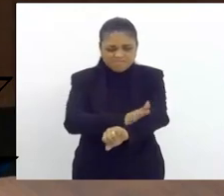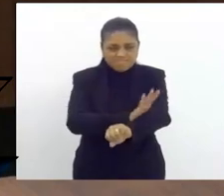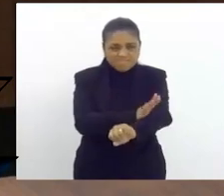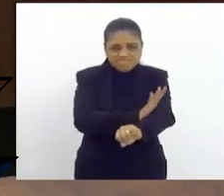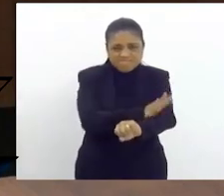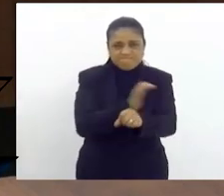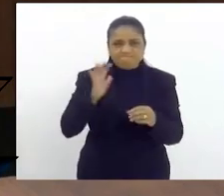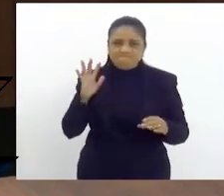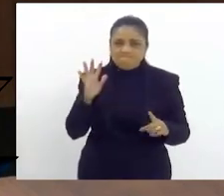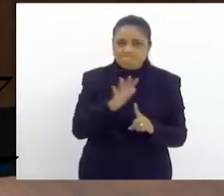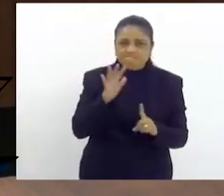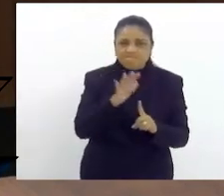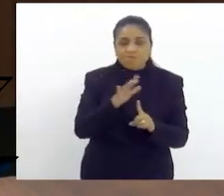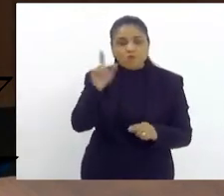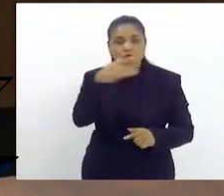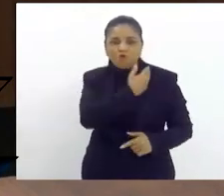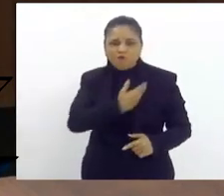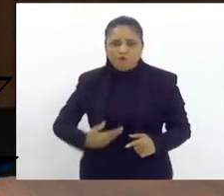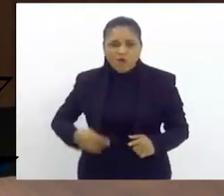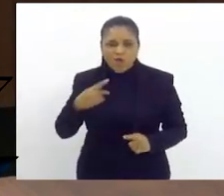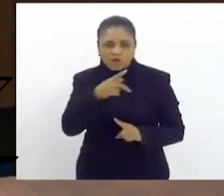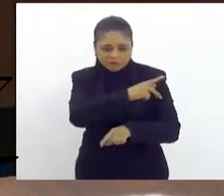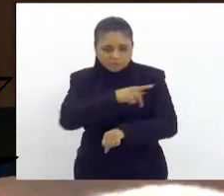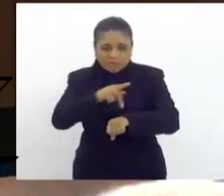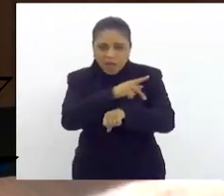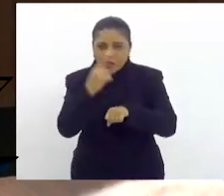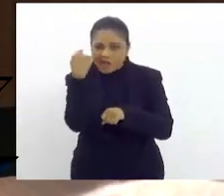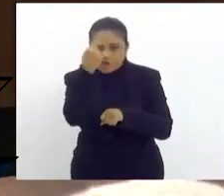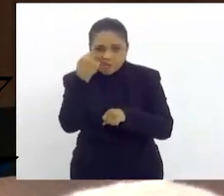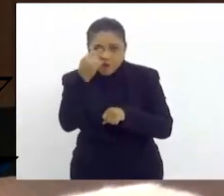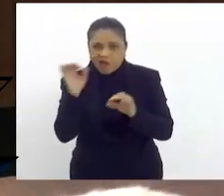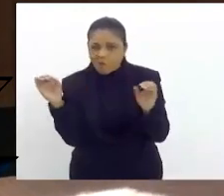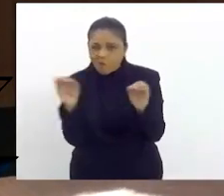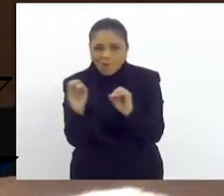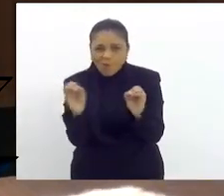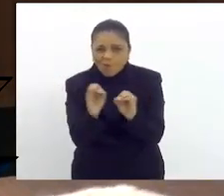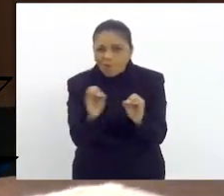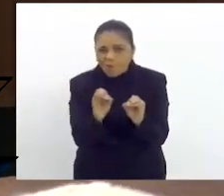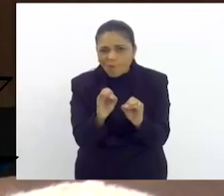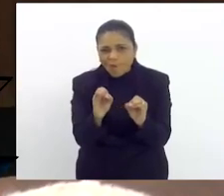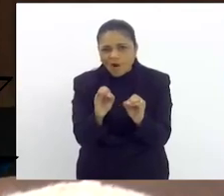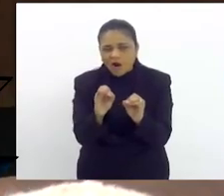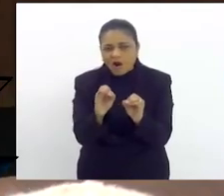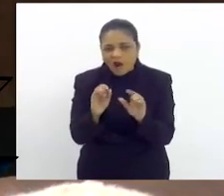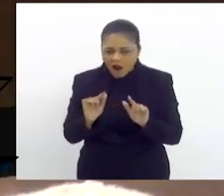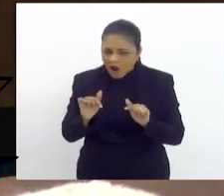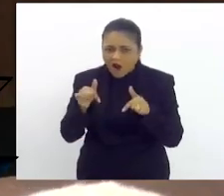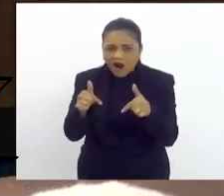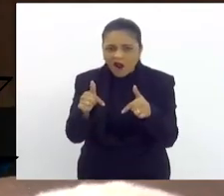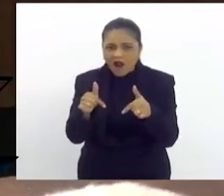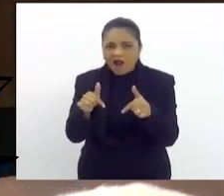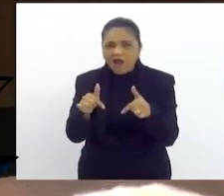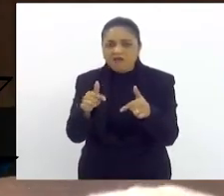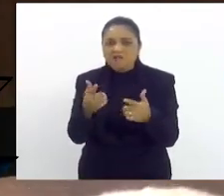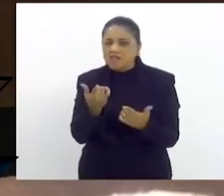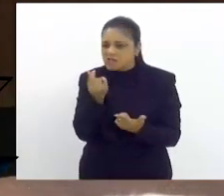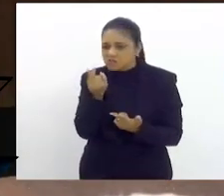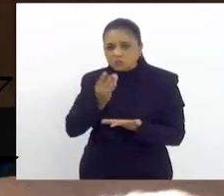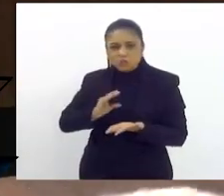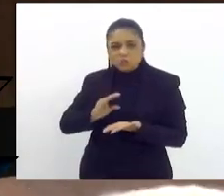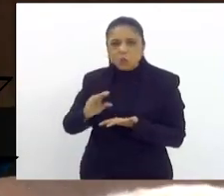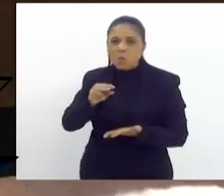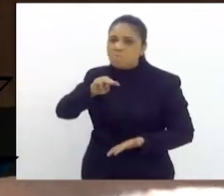e o governo da Espanha não faz nada e ela liga que ganha milhões